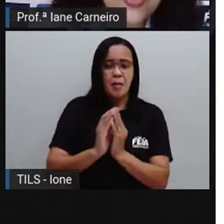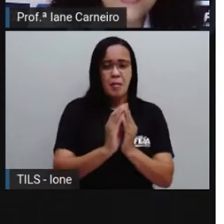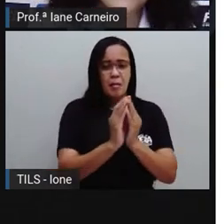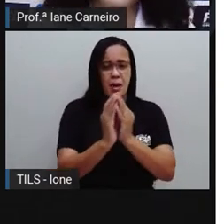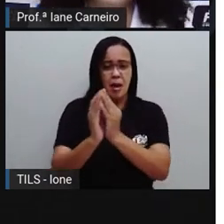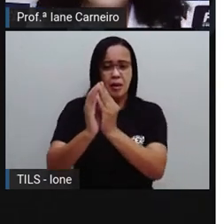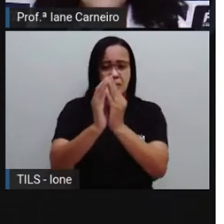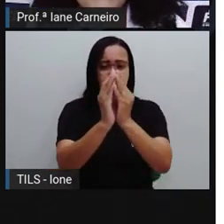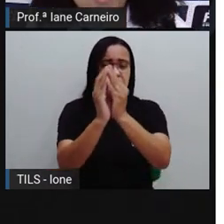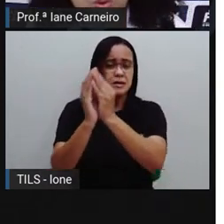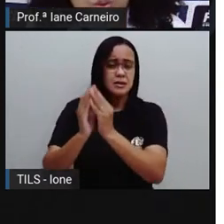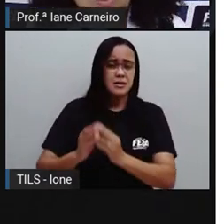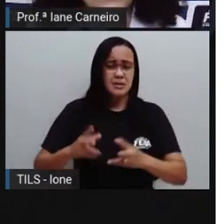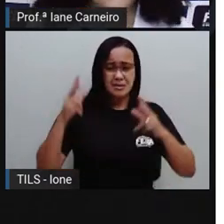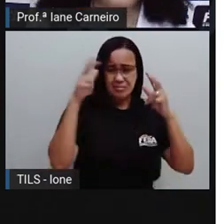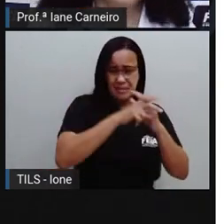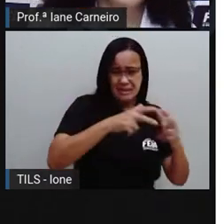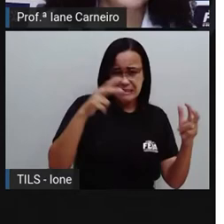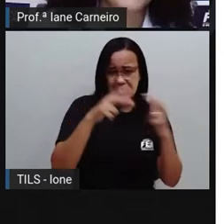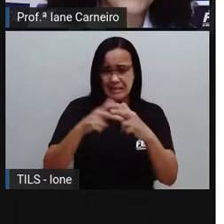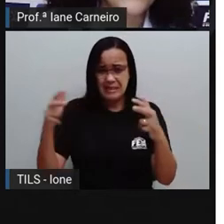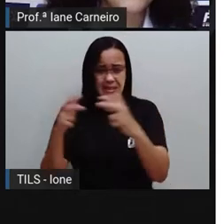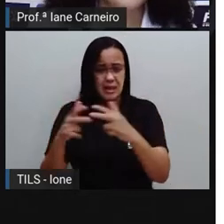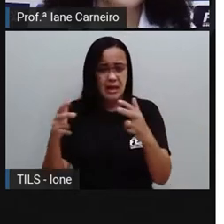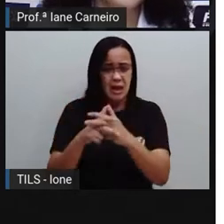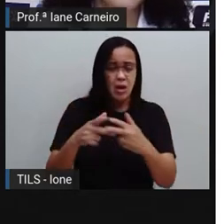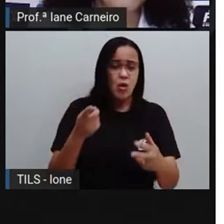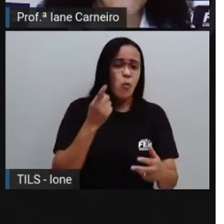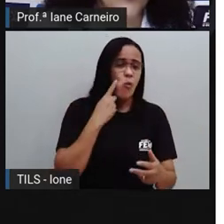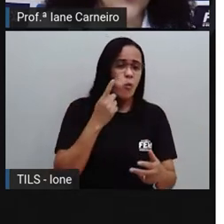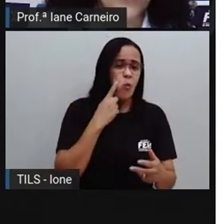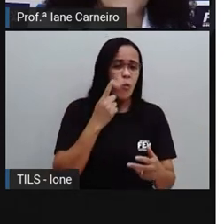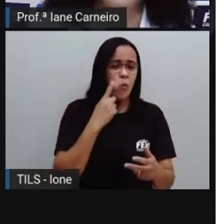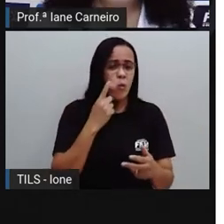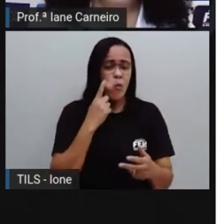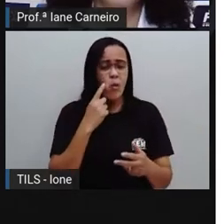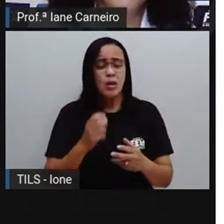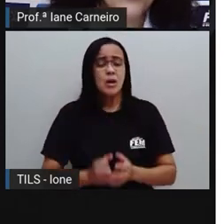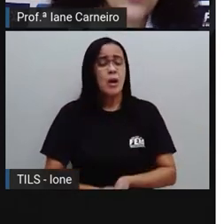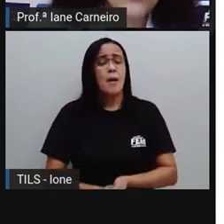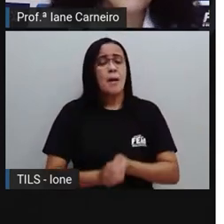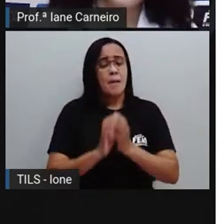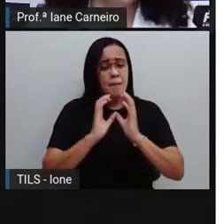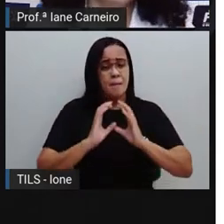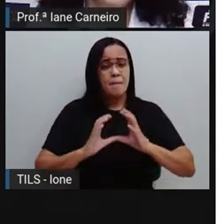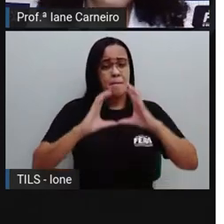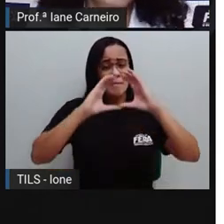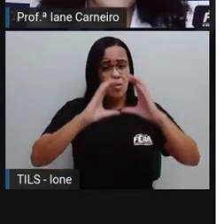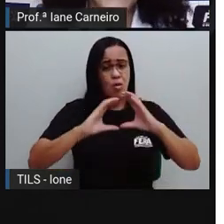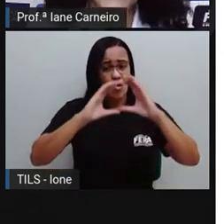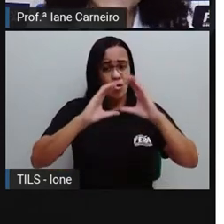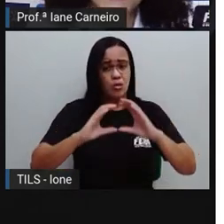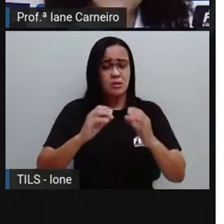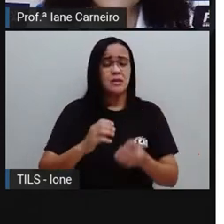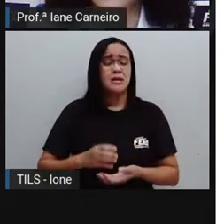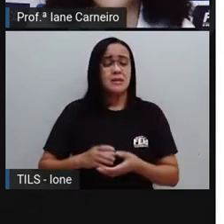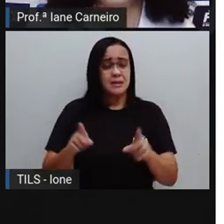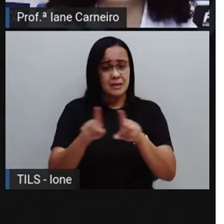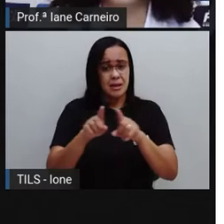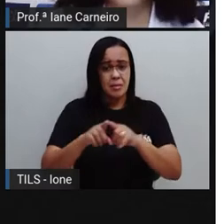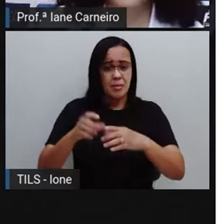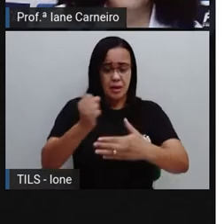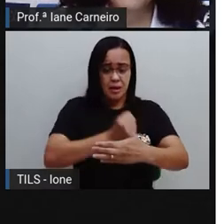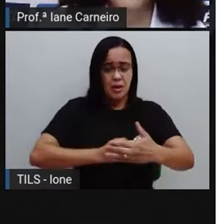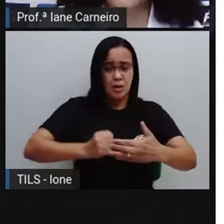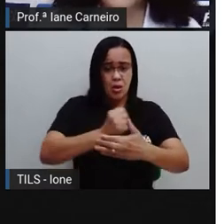bolacha e bolo boliche ebola burro e barriga